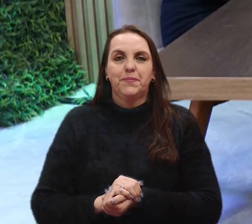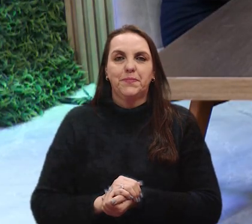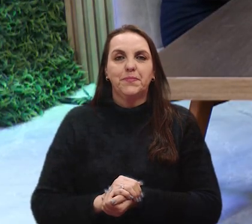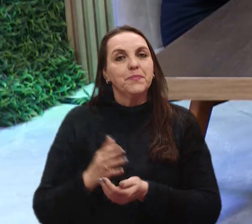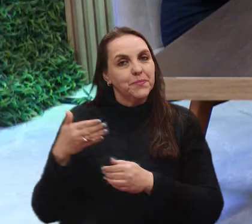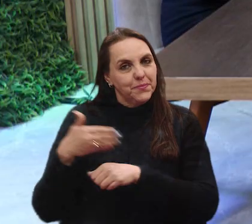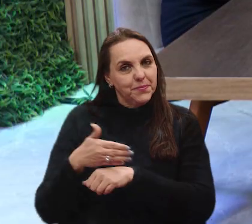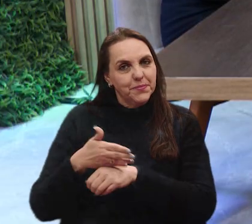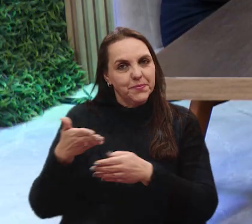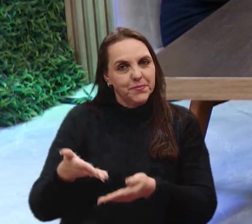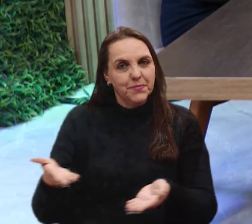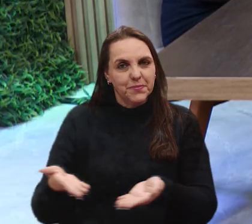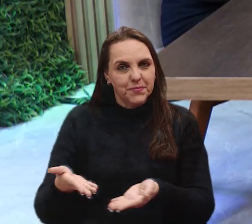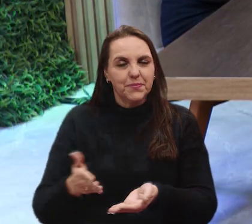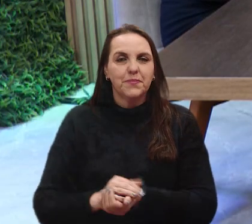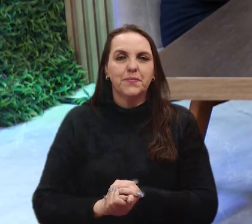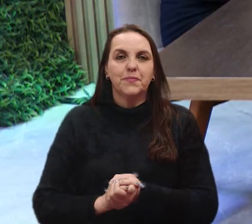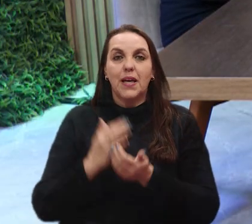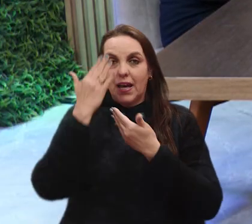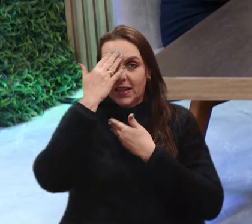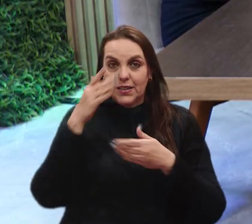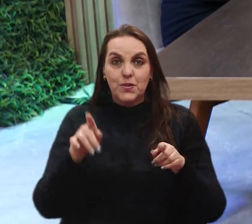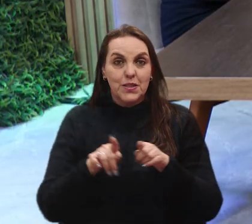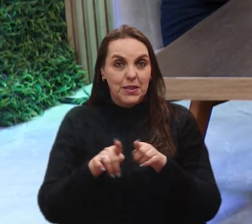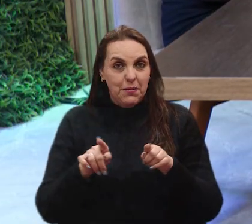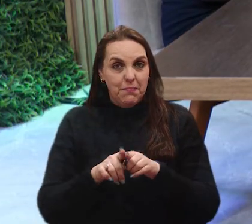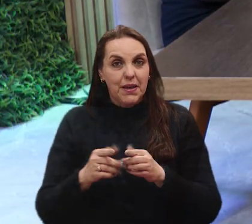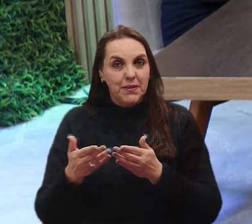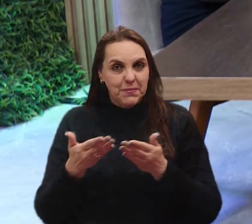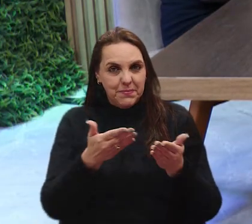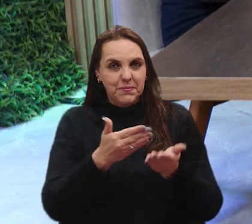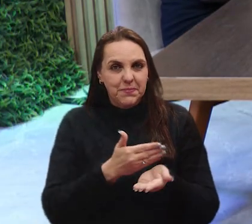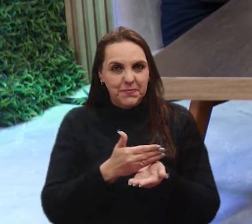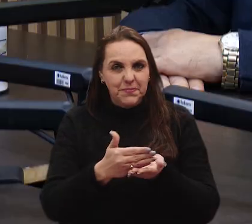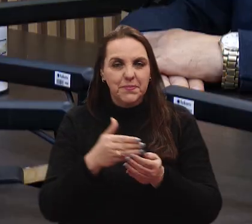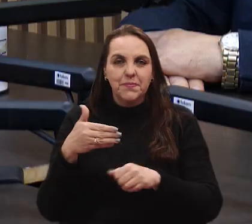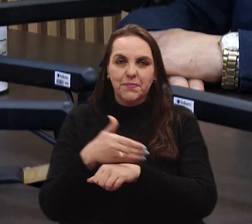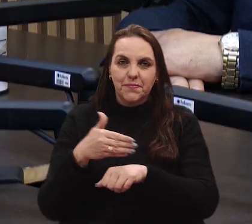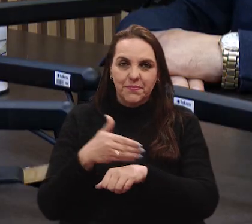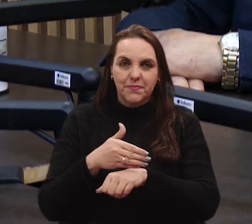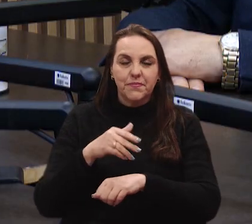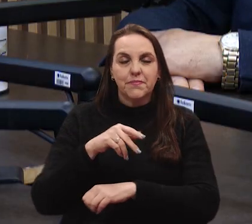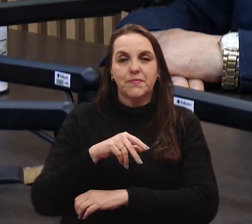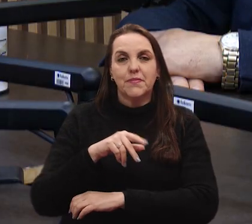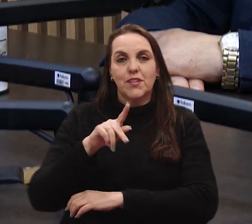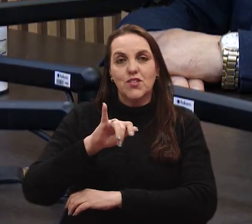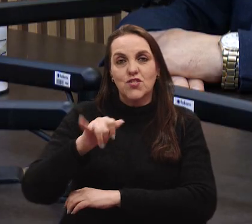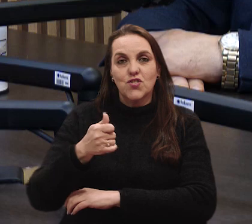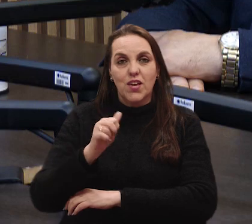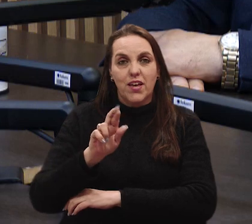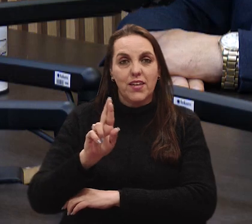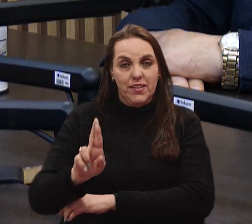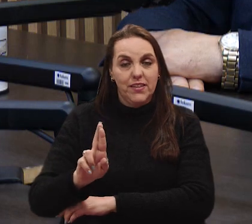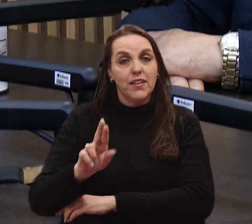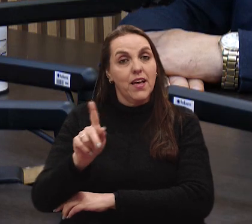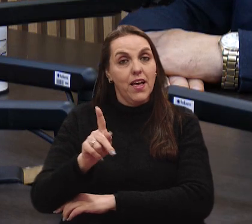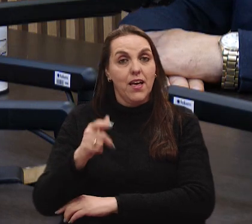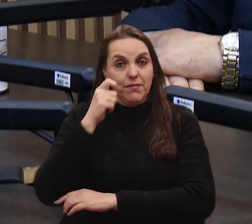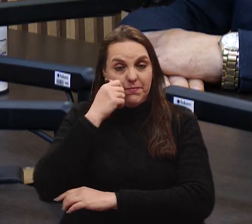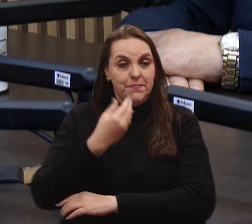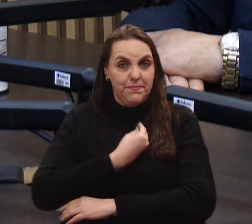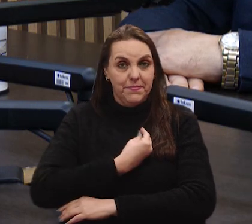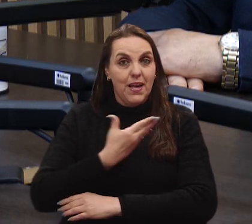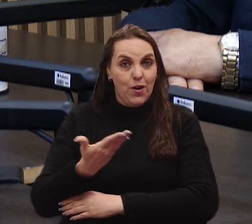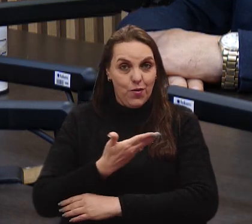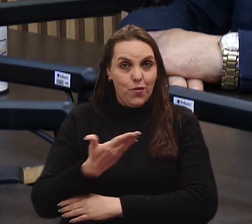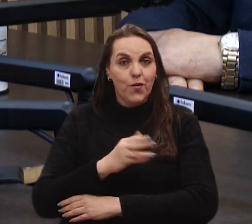Santos, por participar hoje. Agradeço também, né, já agora no início, a participação do Jair Zausa, que é o atual